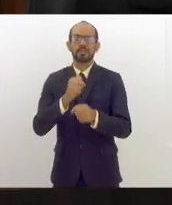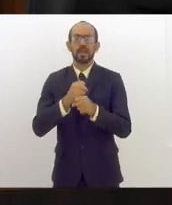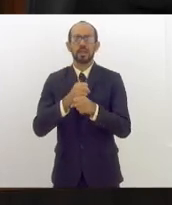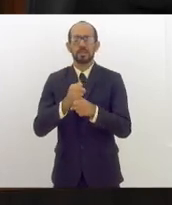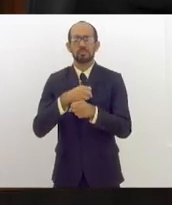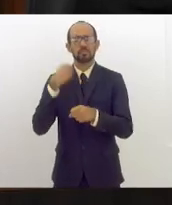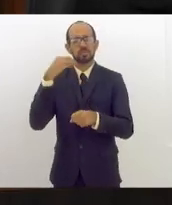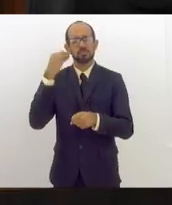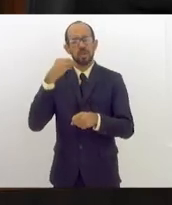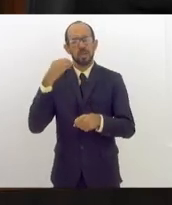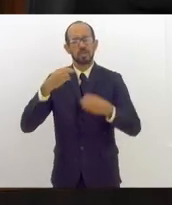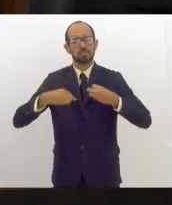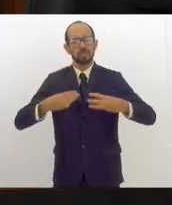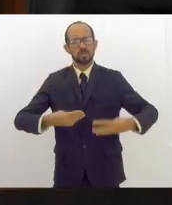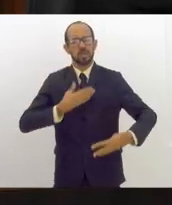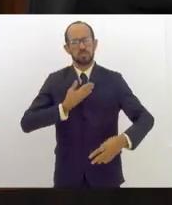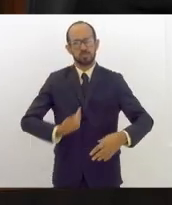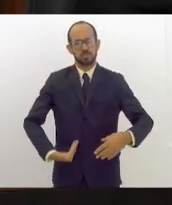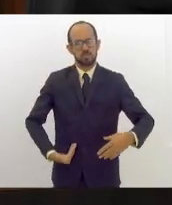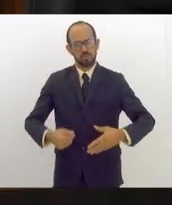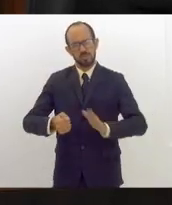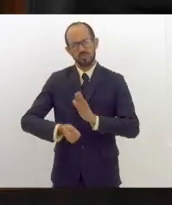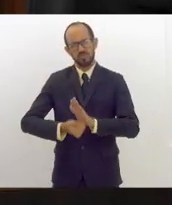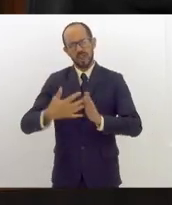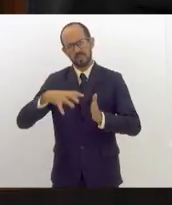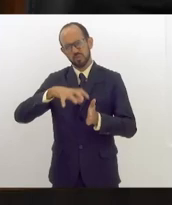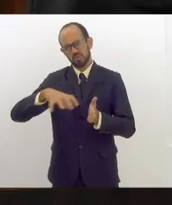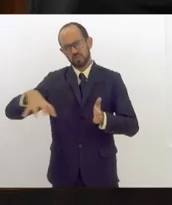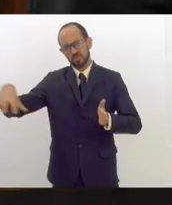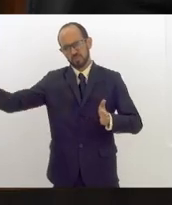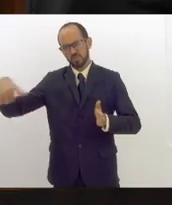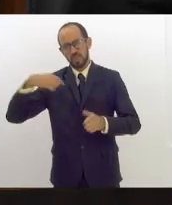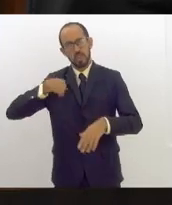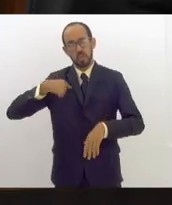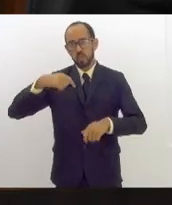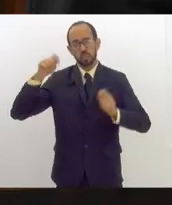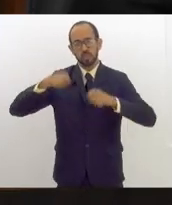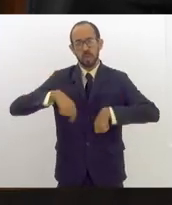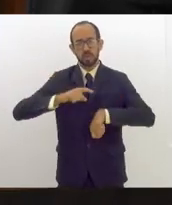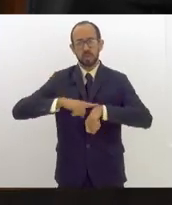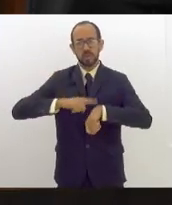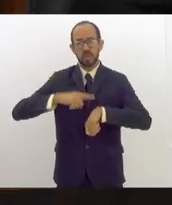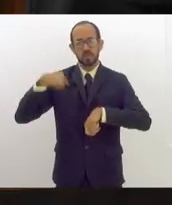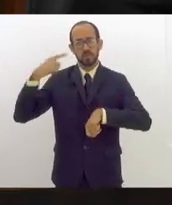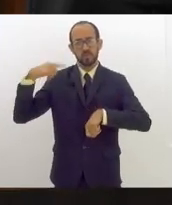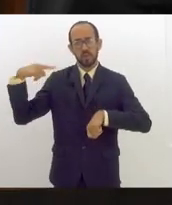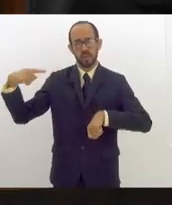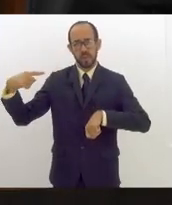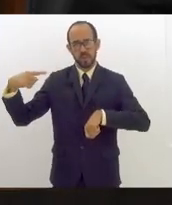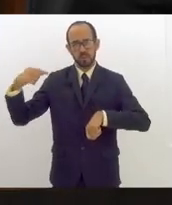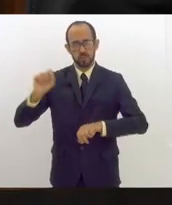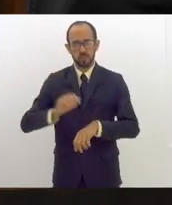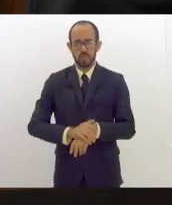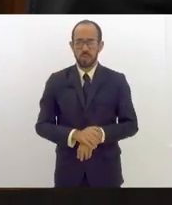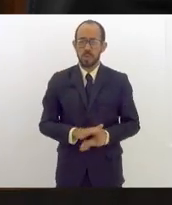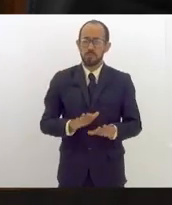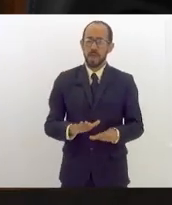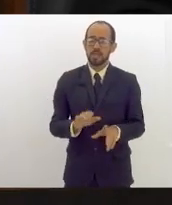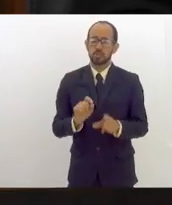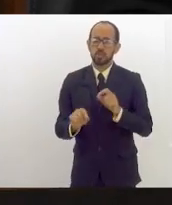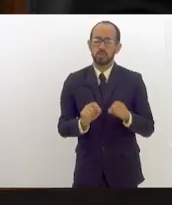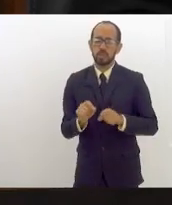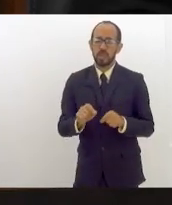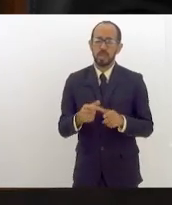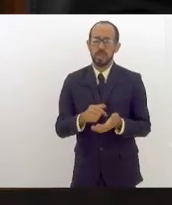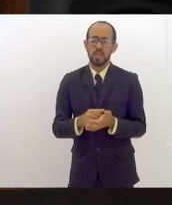comarcas desse estado praticamente não advoguei queria ter advogado mas não deu fui passar muito novo nesse concurso e que fiquei mas graças a Deus